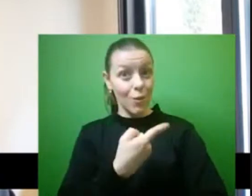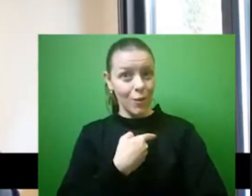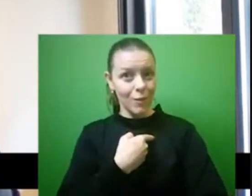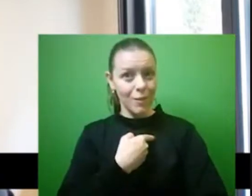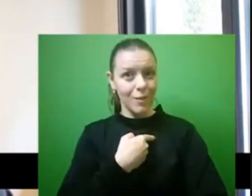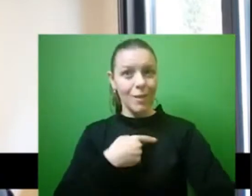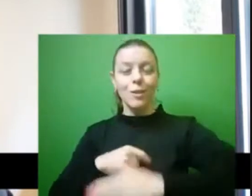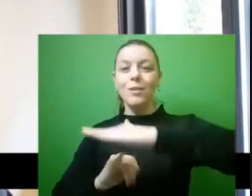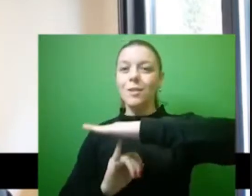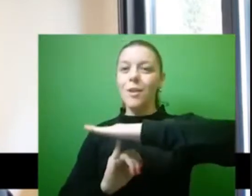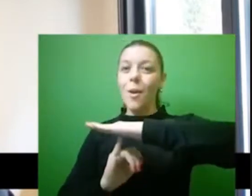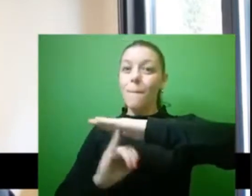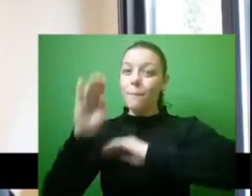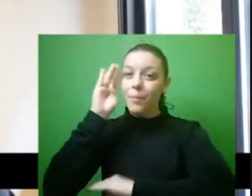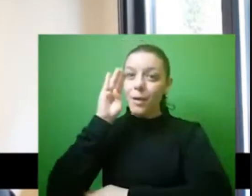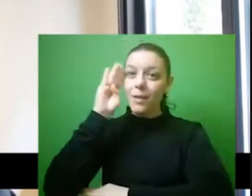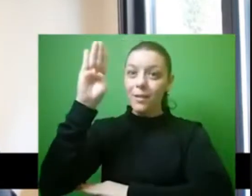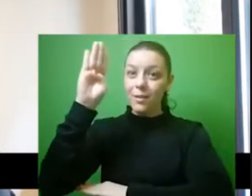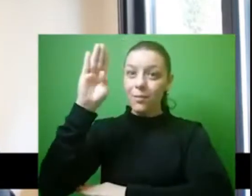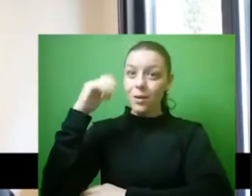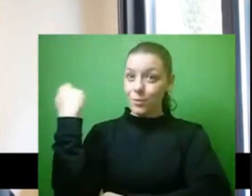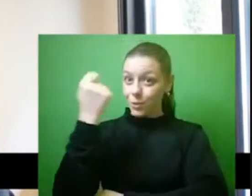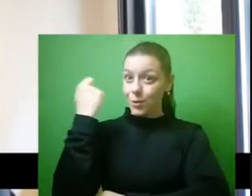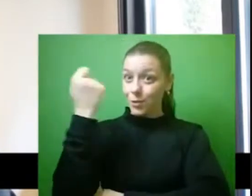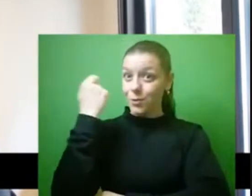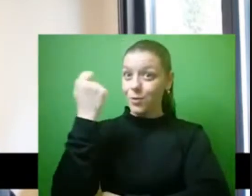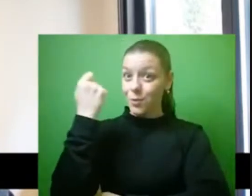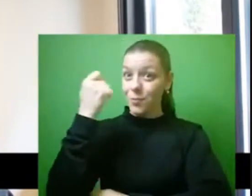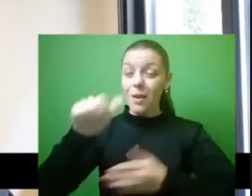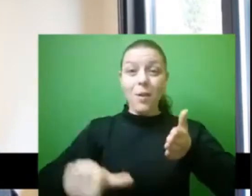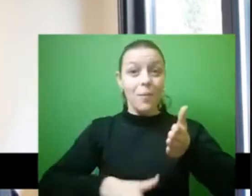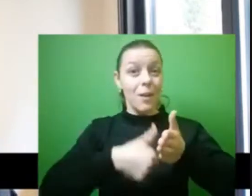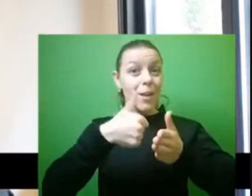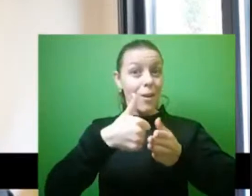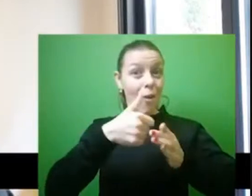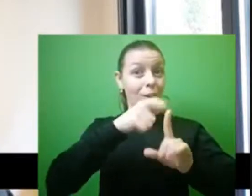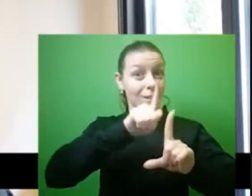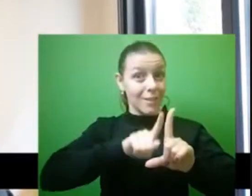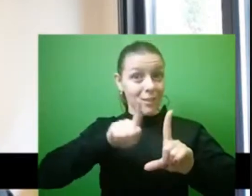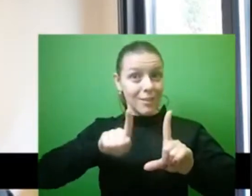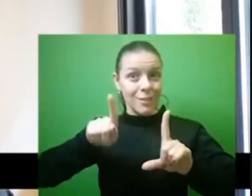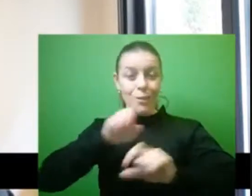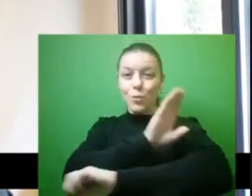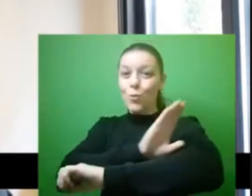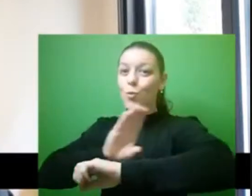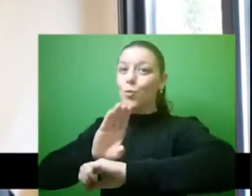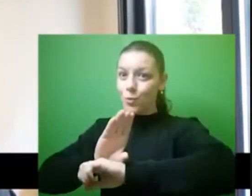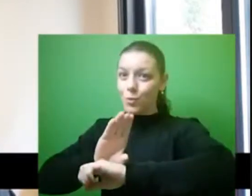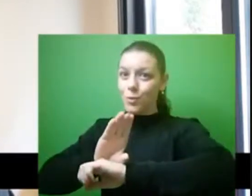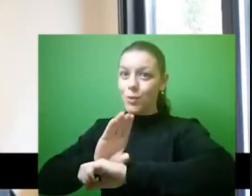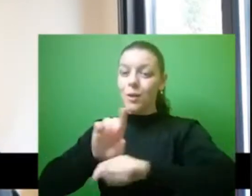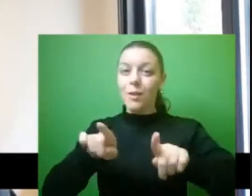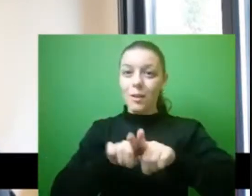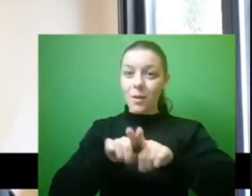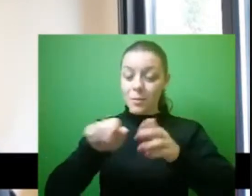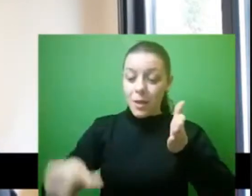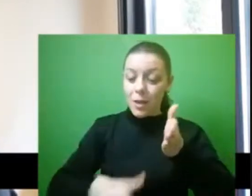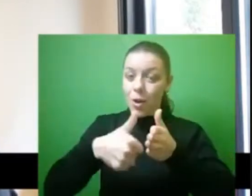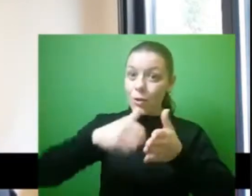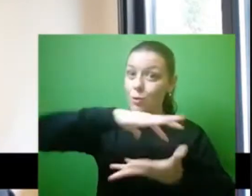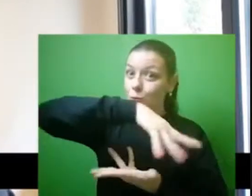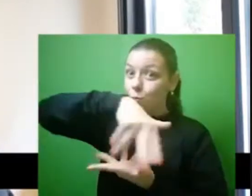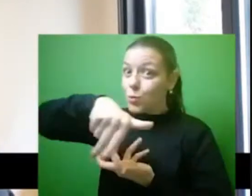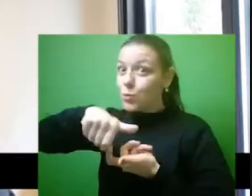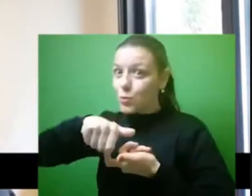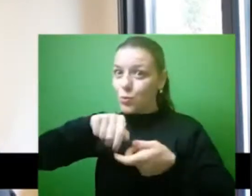conquistas institucionais. Estamos entre as instituições de ensino preferidas do Rio Grande do Sul, entre as de melhor índice